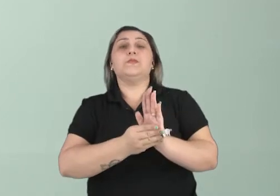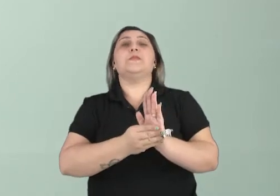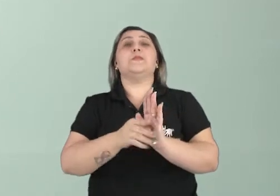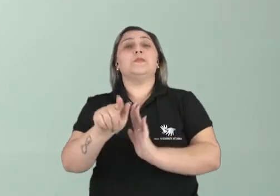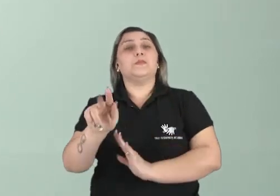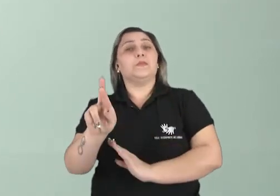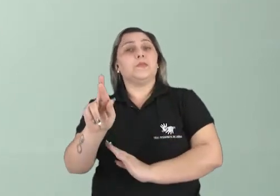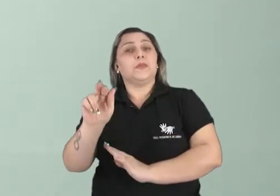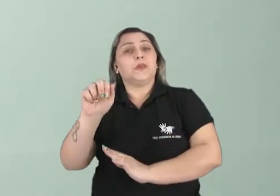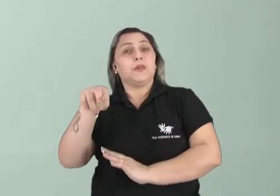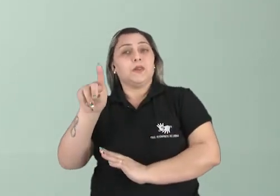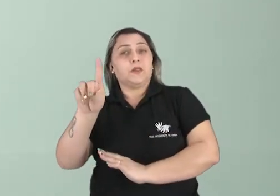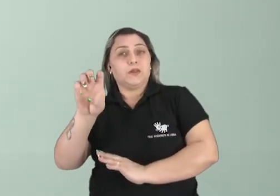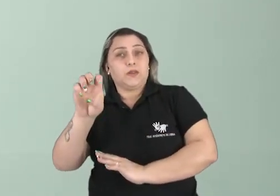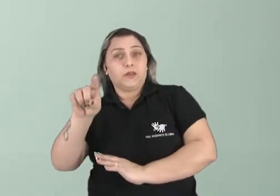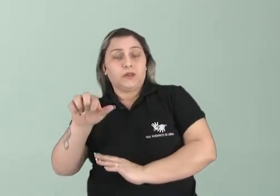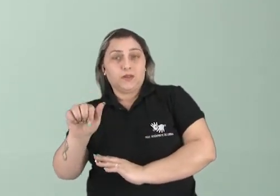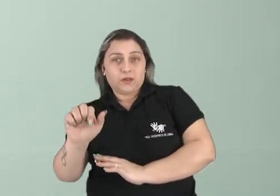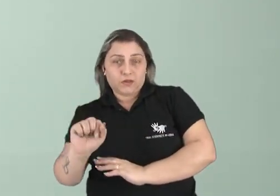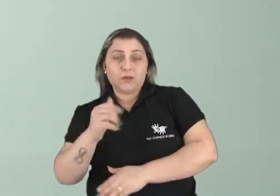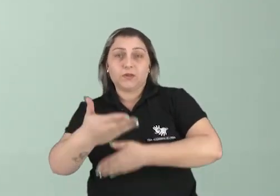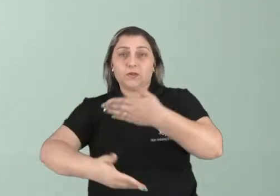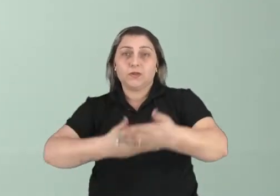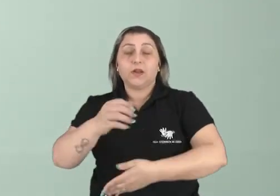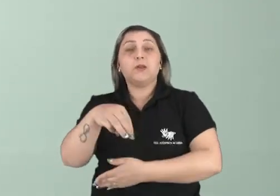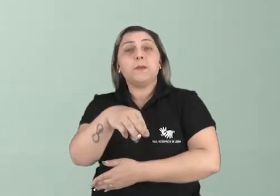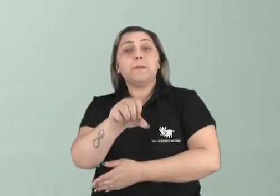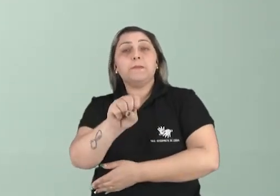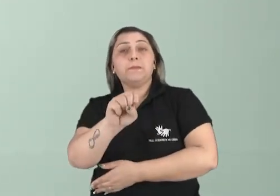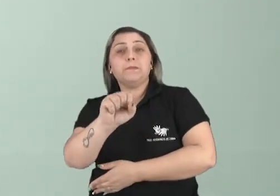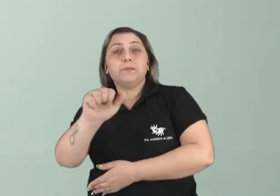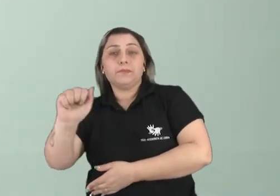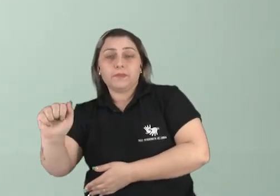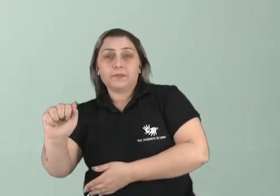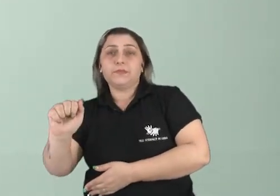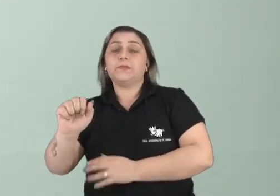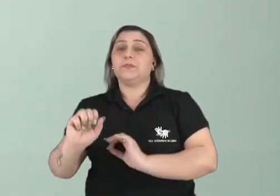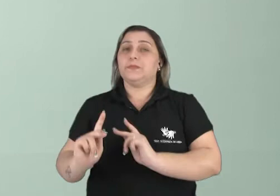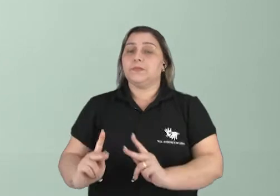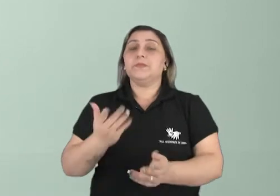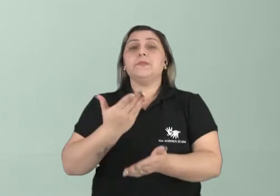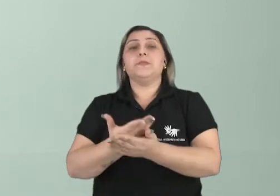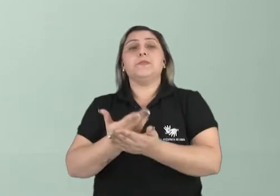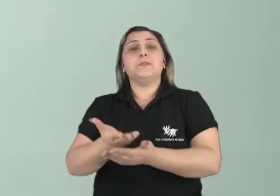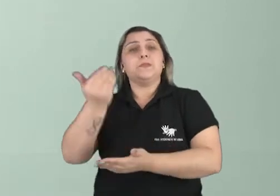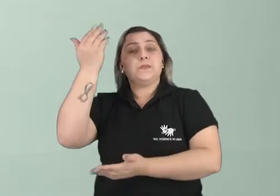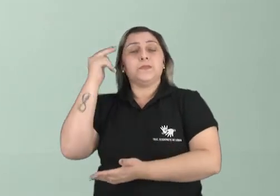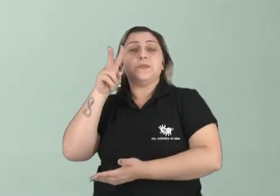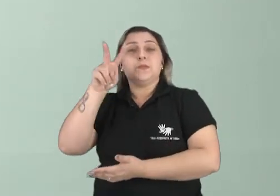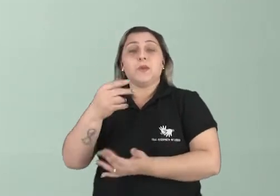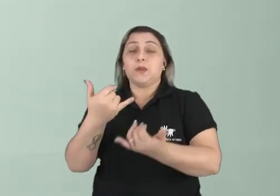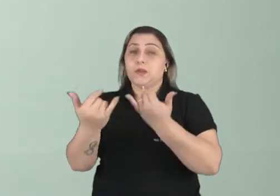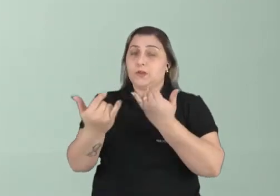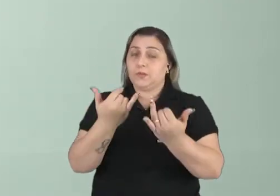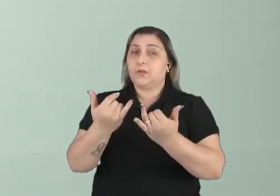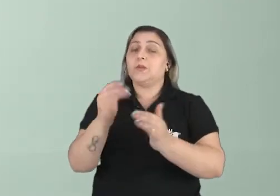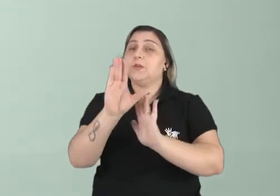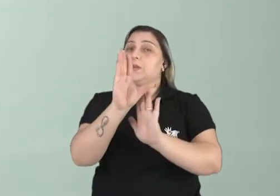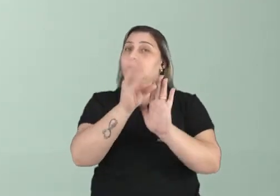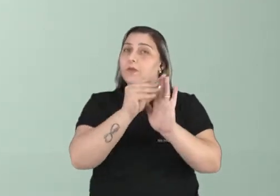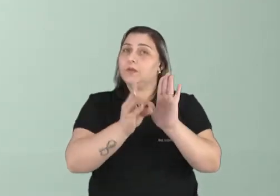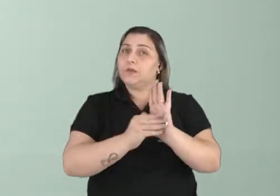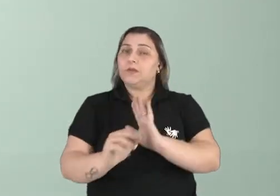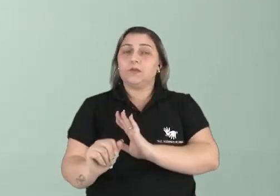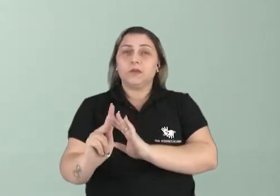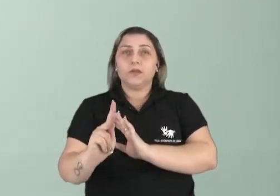seja, as relações entre unidades de medidas de massa, tá ok? Se você estava nas aulas anteriores, você vai ver uma semelhança entre o conteúdo,